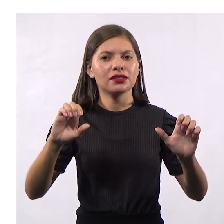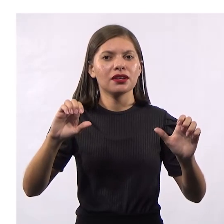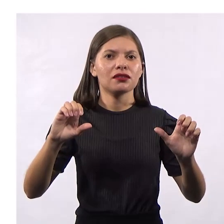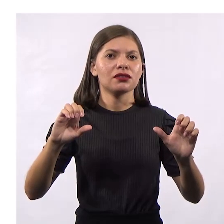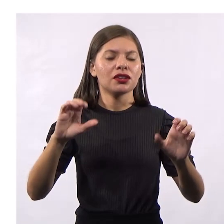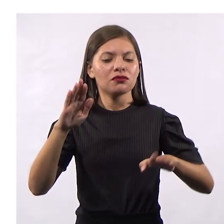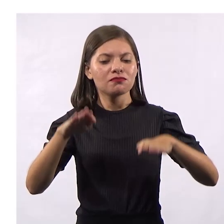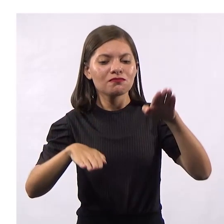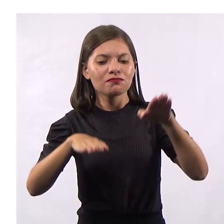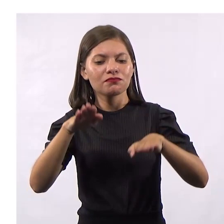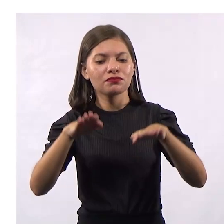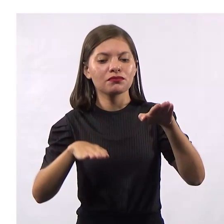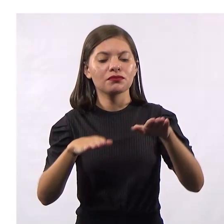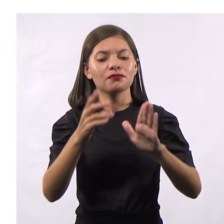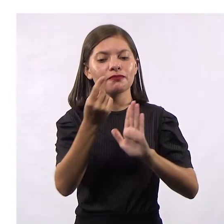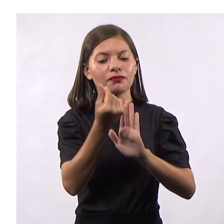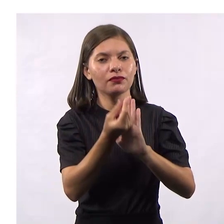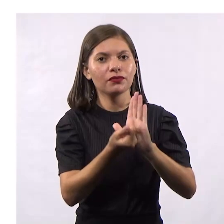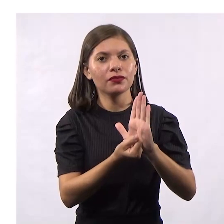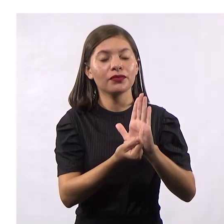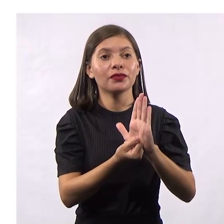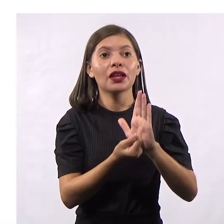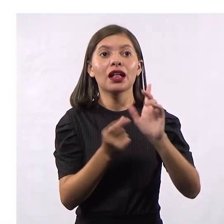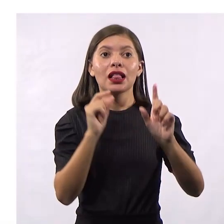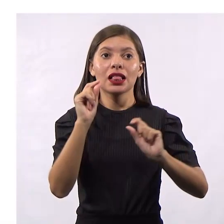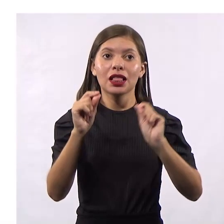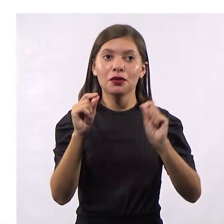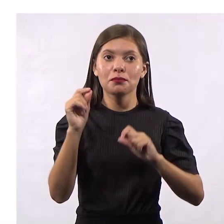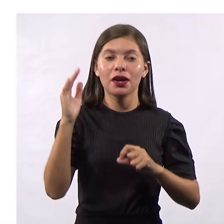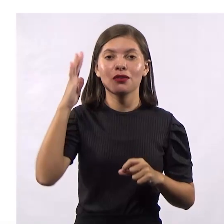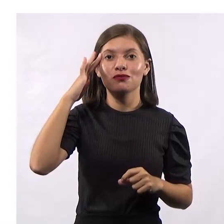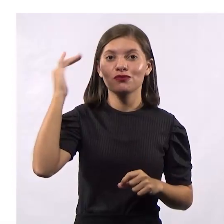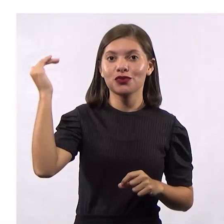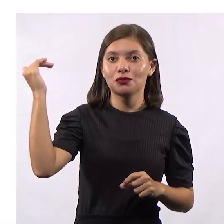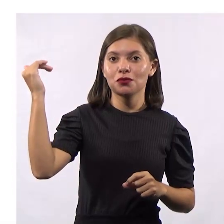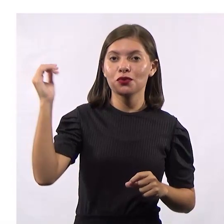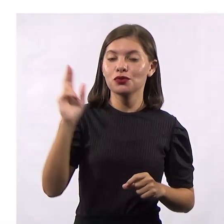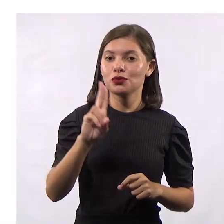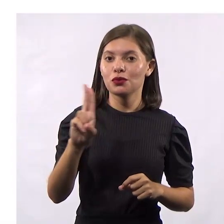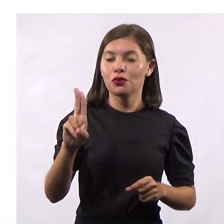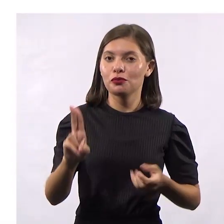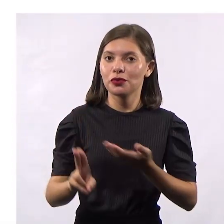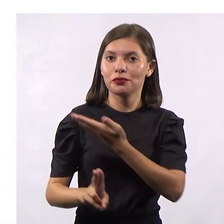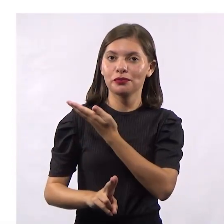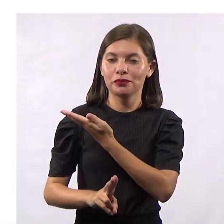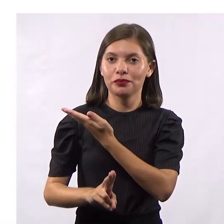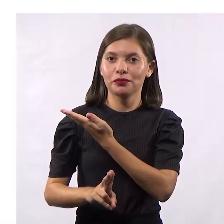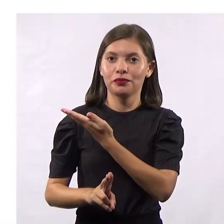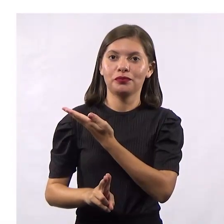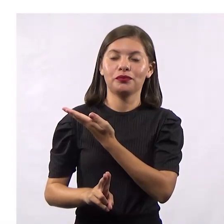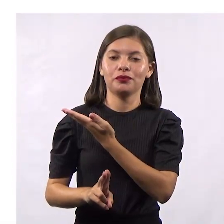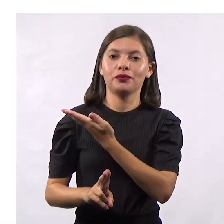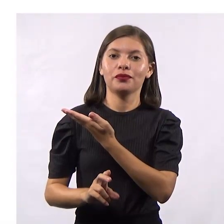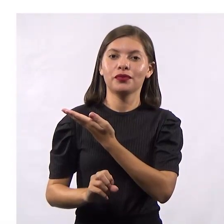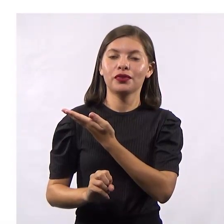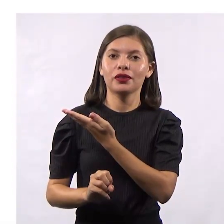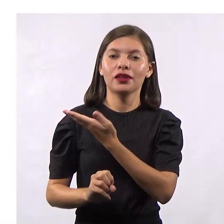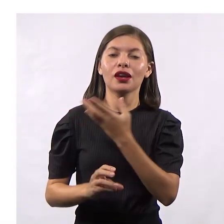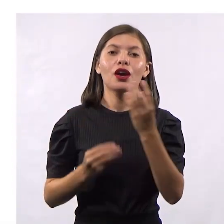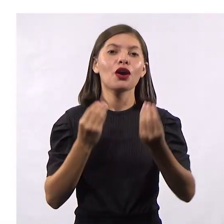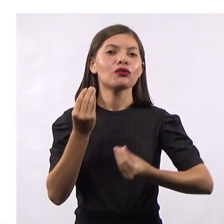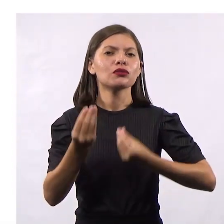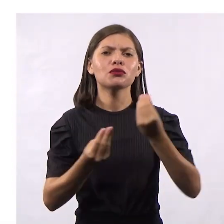contratual. E também existe o chamado famoso fato do príncipe, né? Dentro dessa ótica da teoria